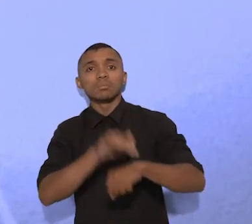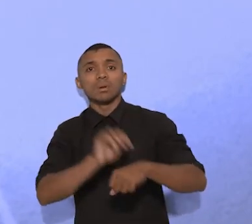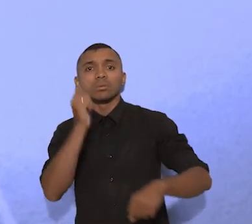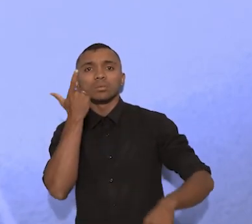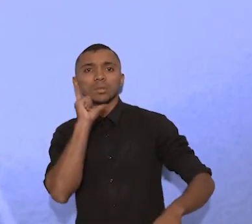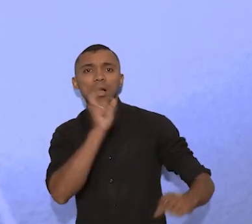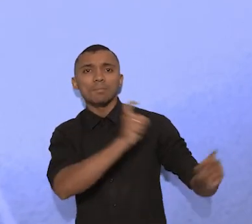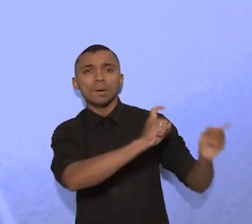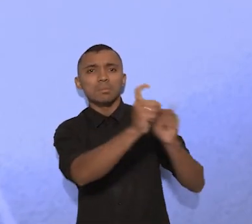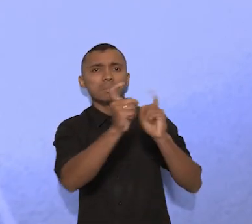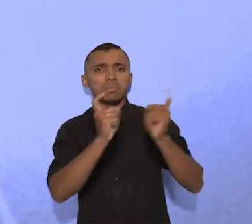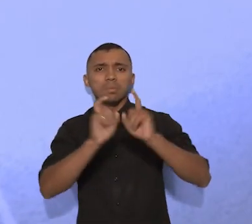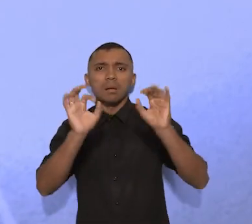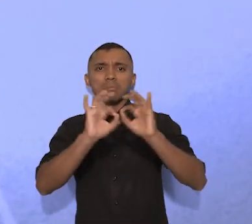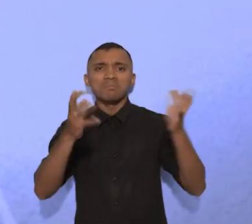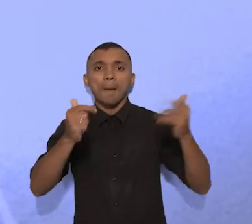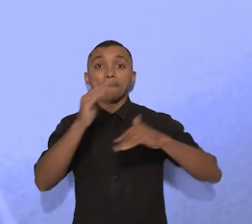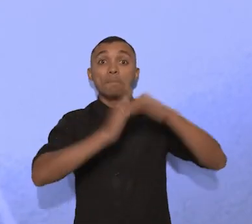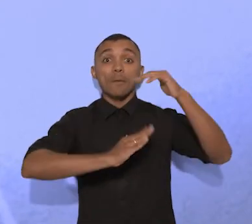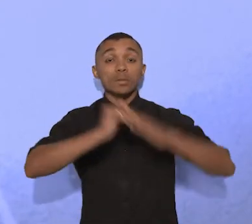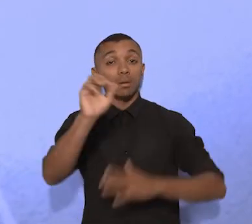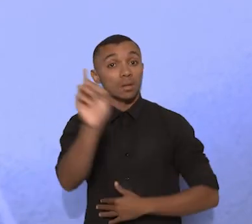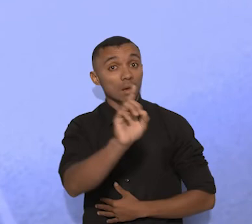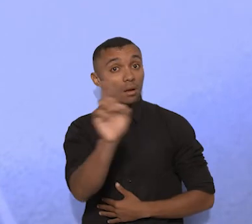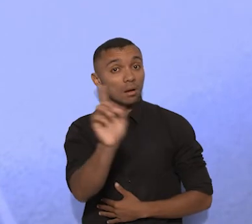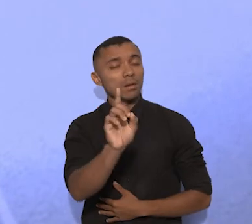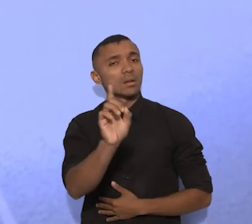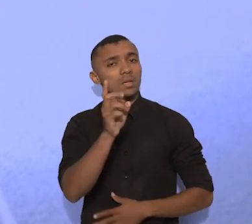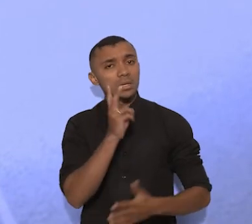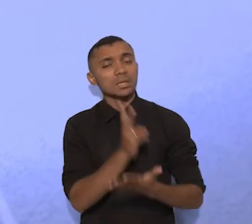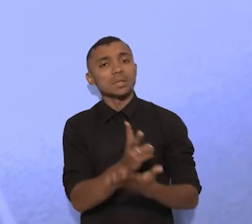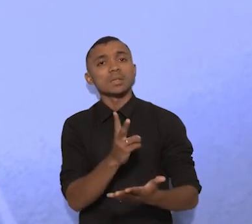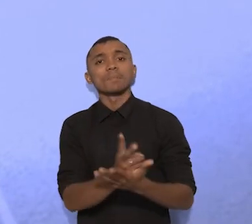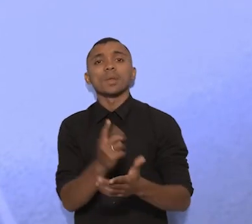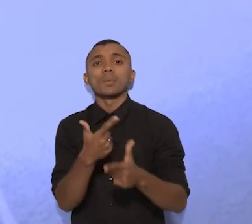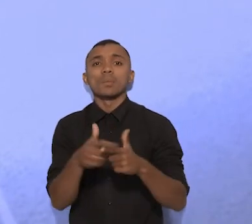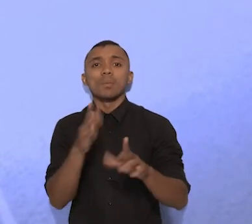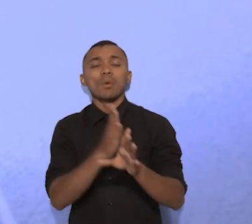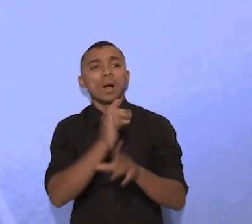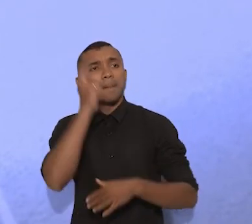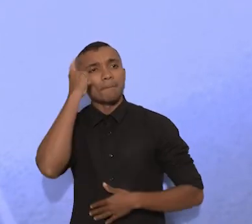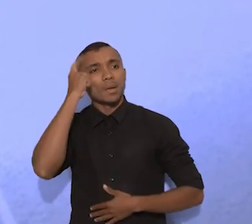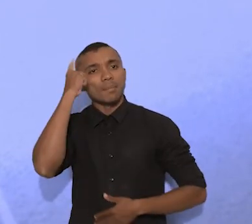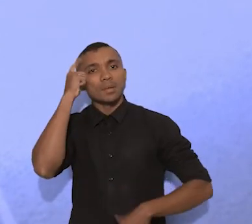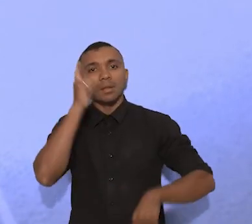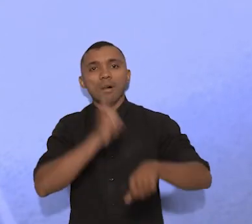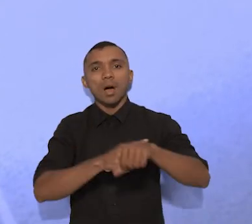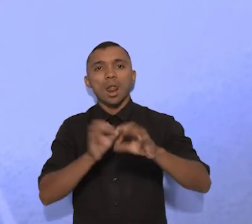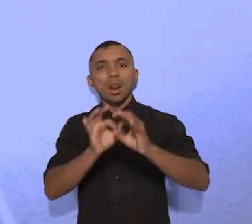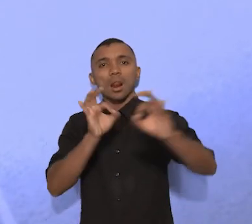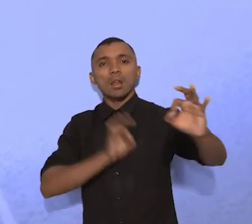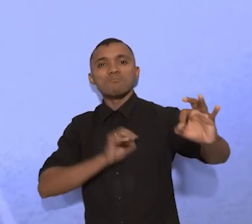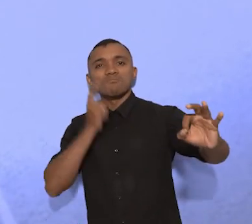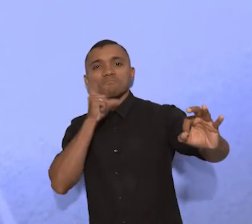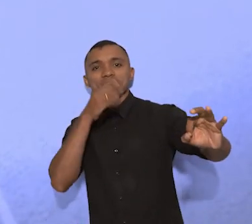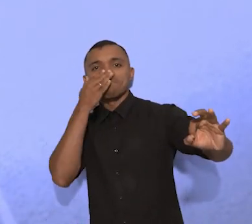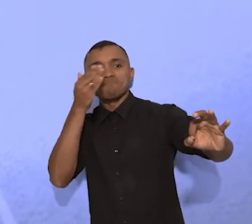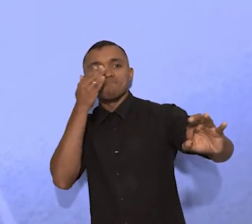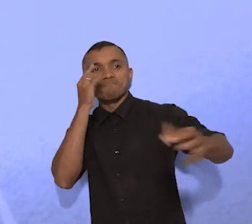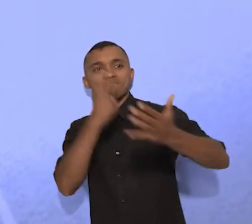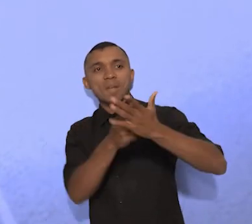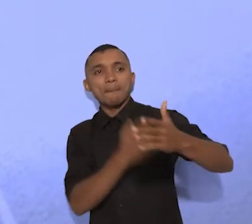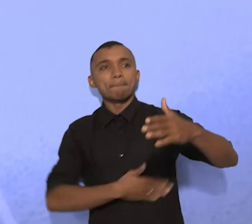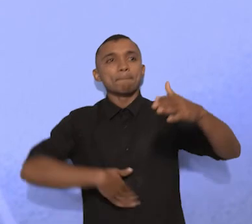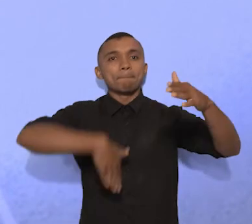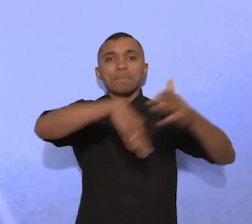meia. E fazia bem, não era craque. Sempre teve uma deficiência muito grande de achar que vai fazer gol de meio da rua. E estraga muitos ataques querendo